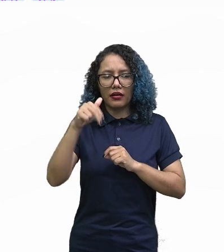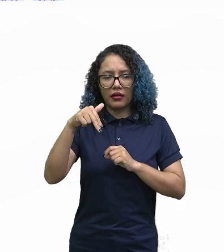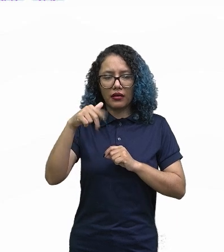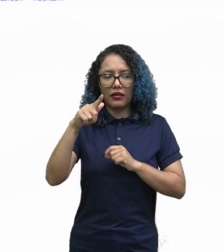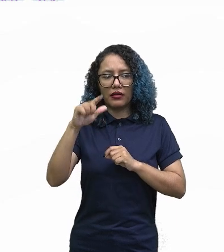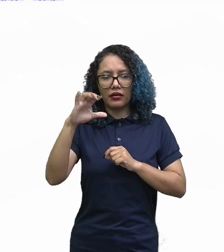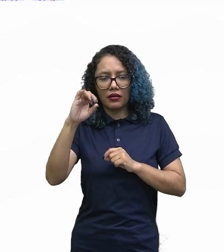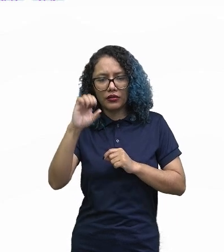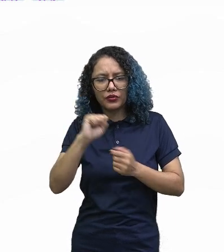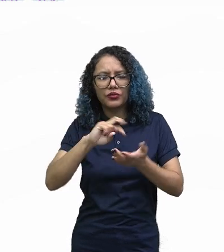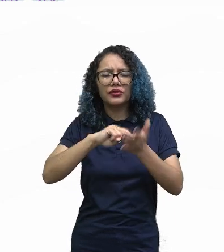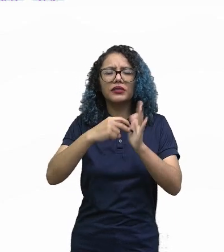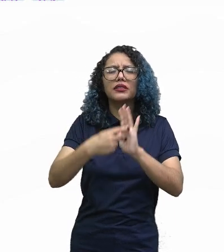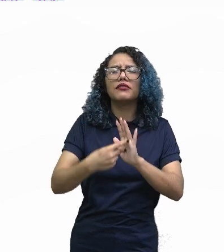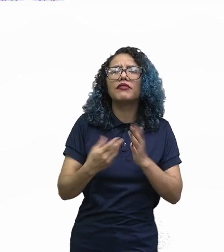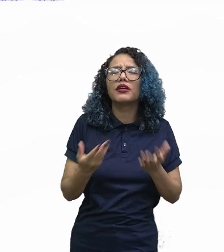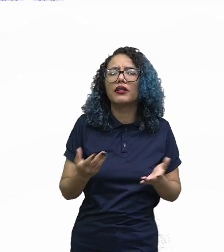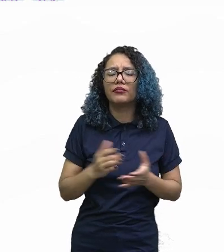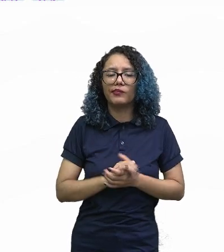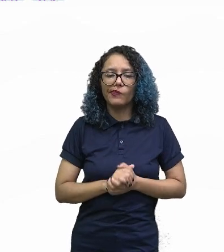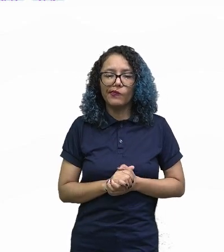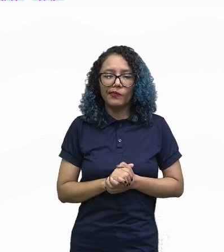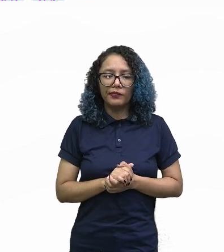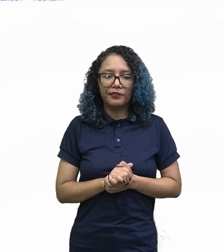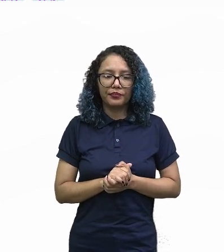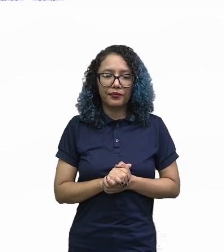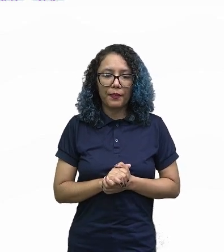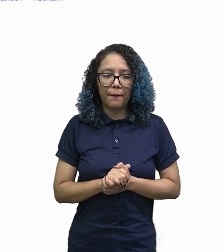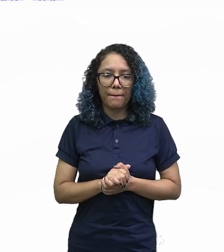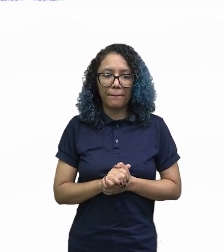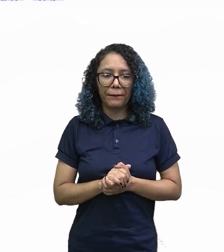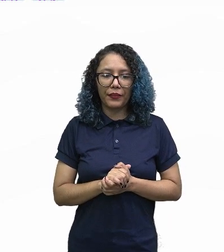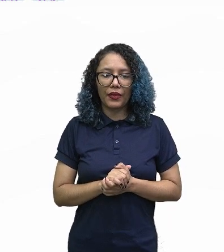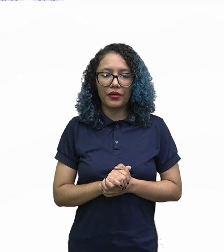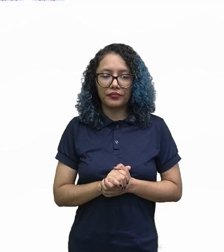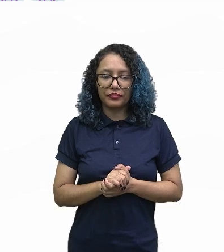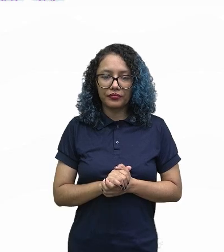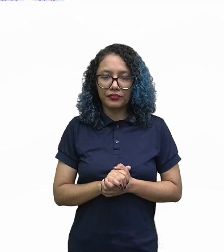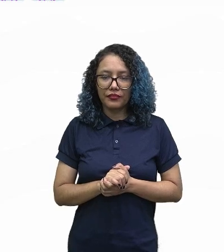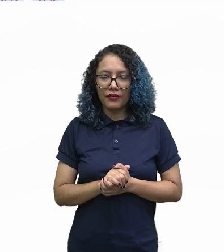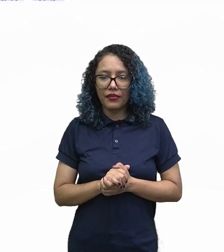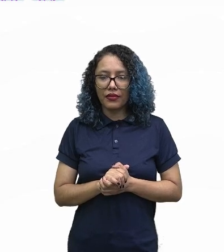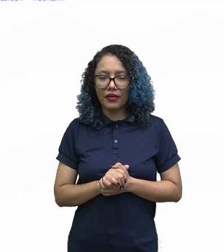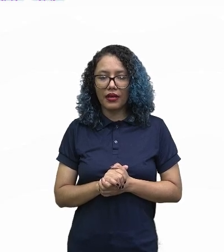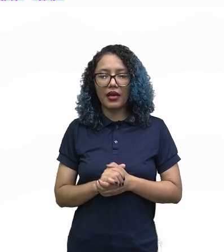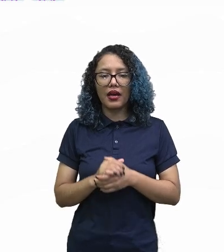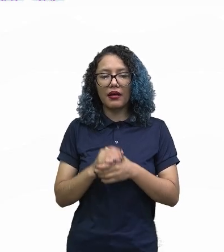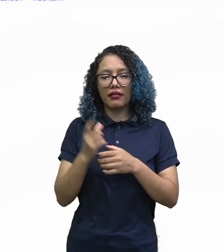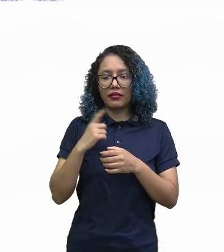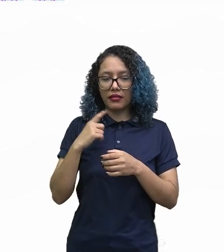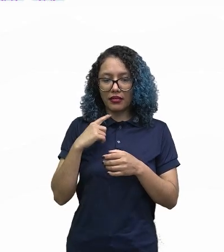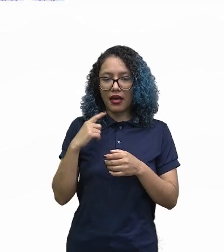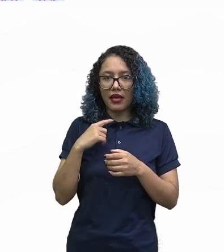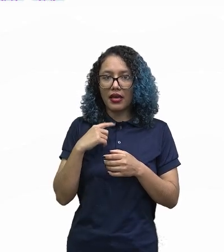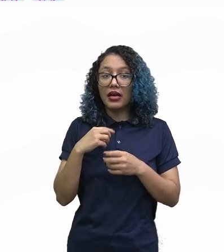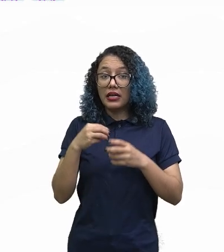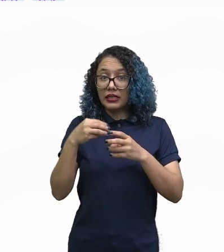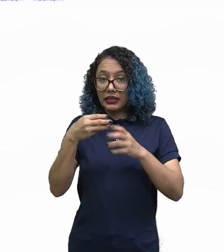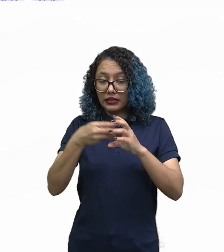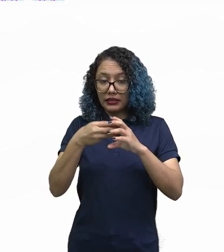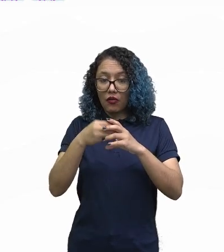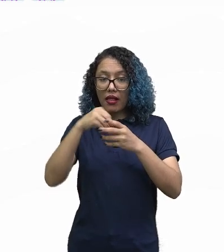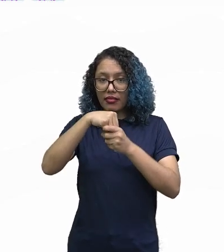gânglios? São dilatações onde estão localizados os corpos celulares, né? Os corpos celulares são